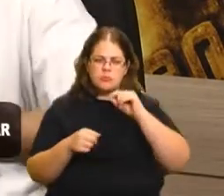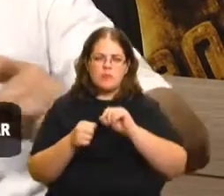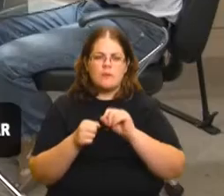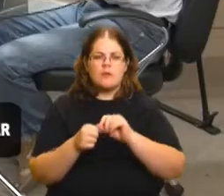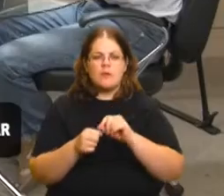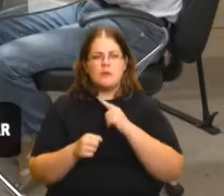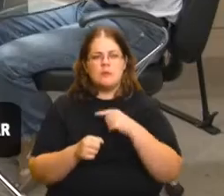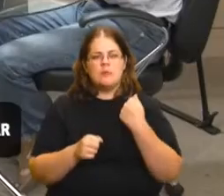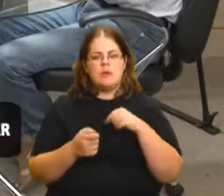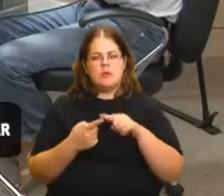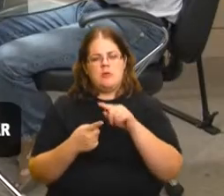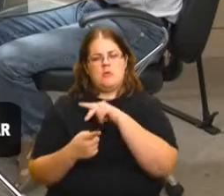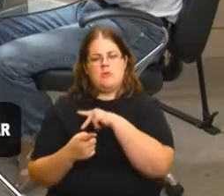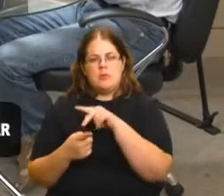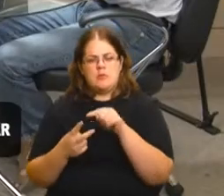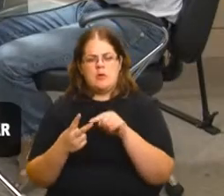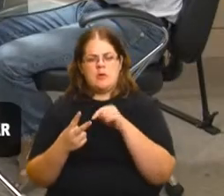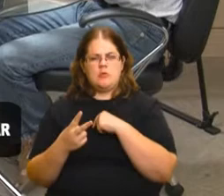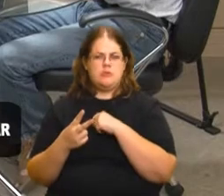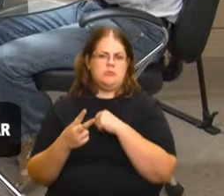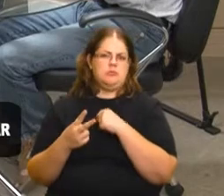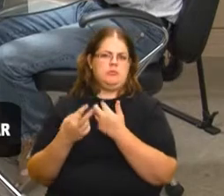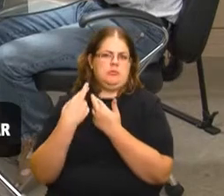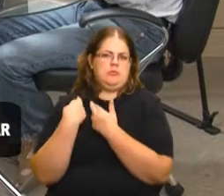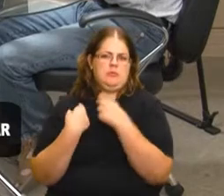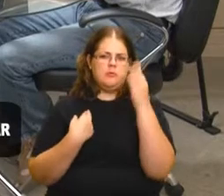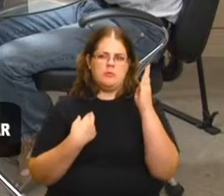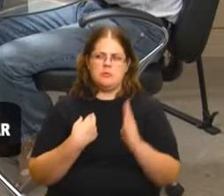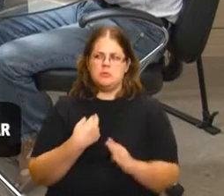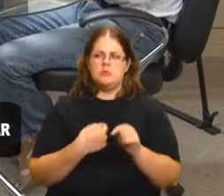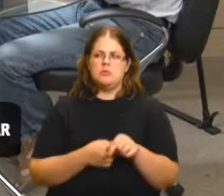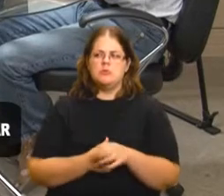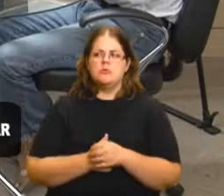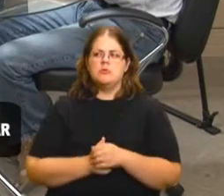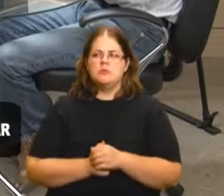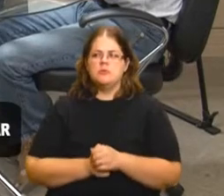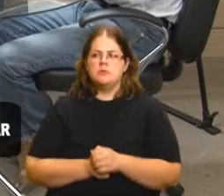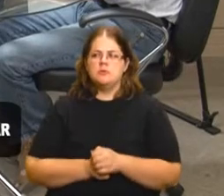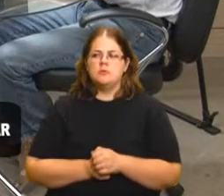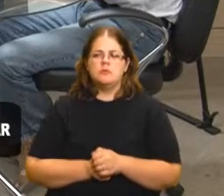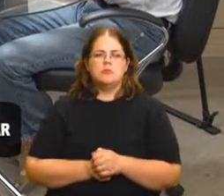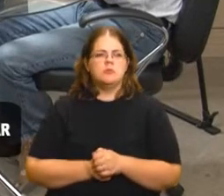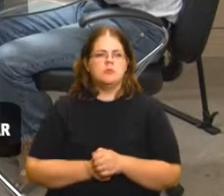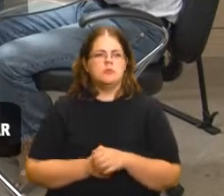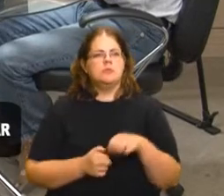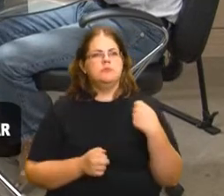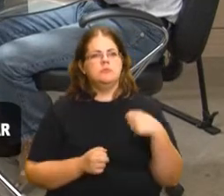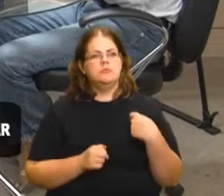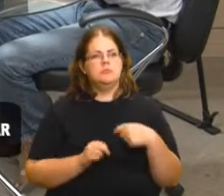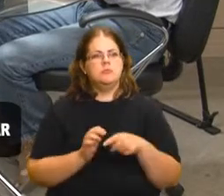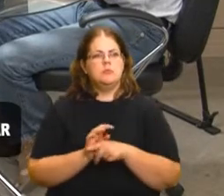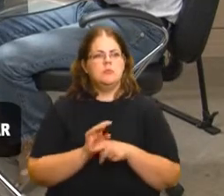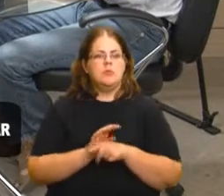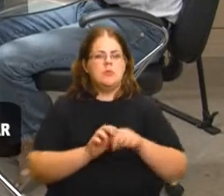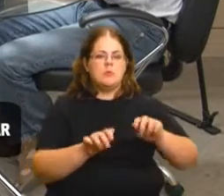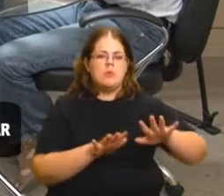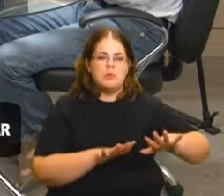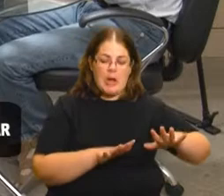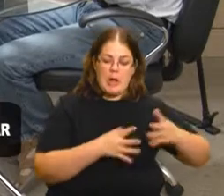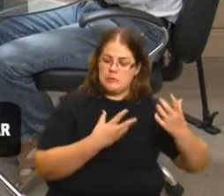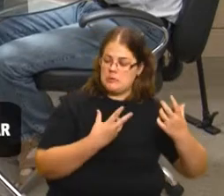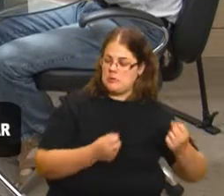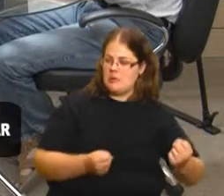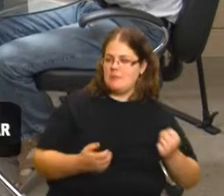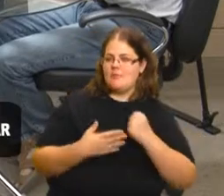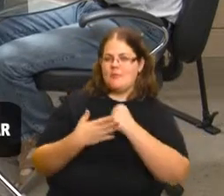era preciso que o presidente do país, né, entre aspas sempre, tivesse sido eleito pelo menos pelo